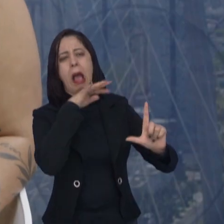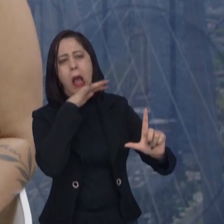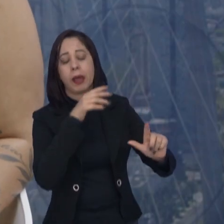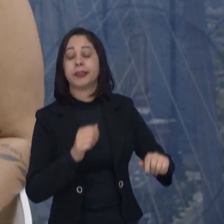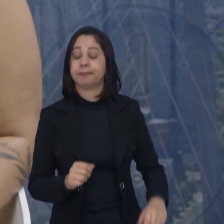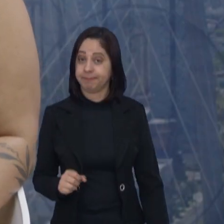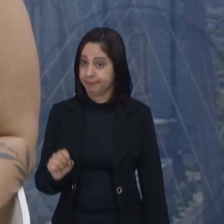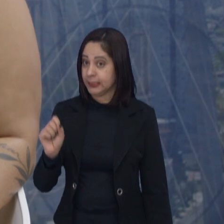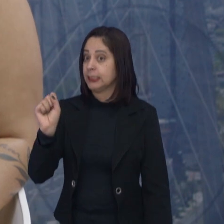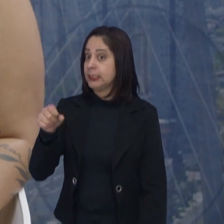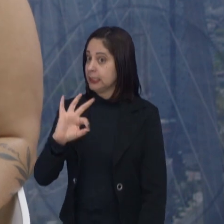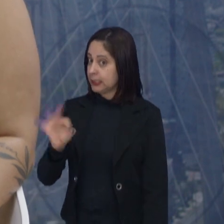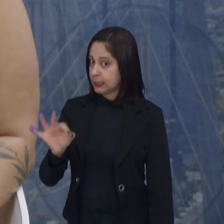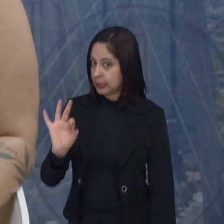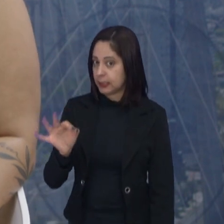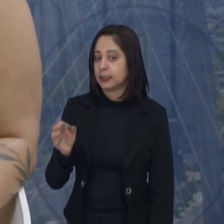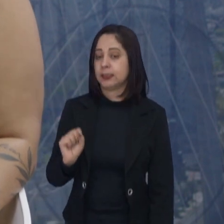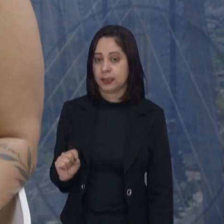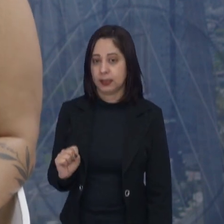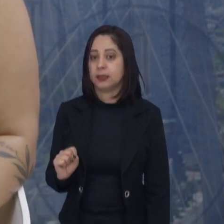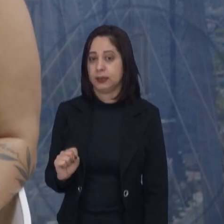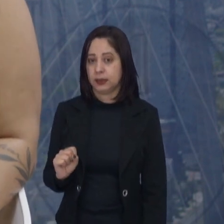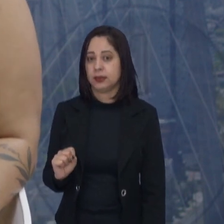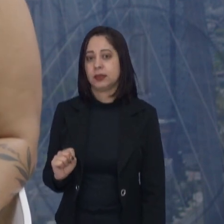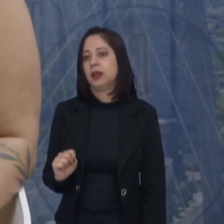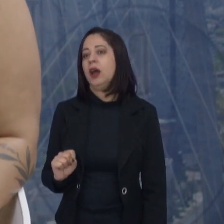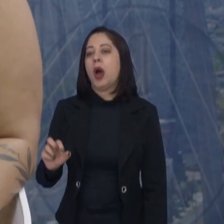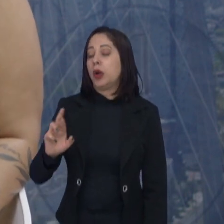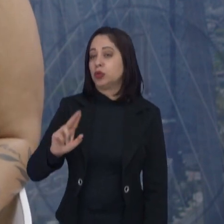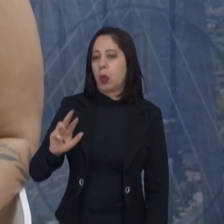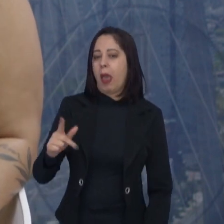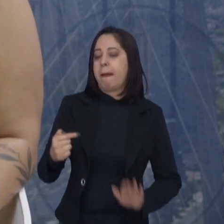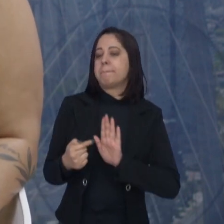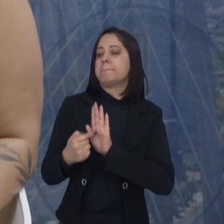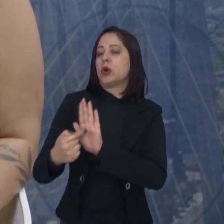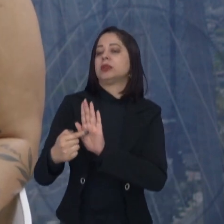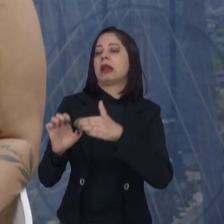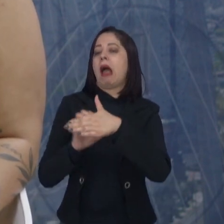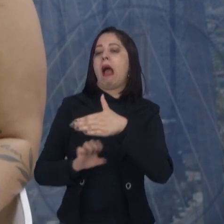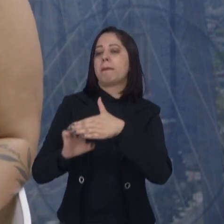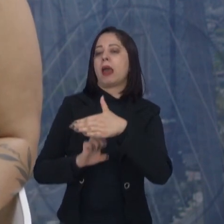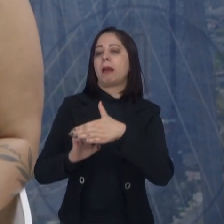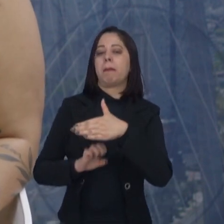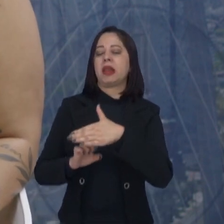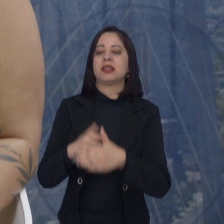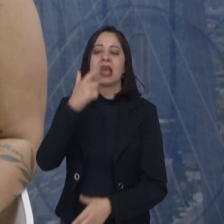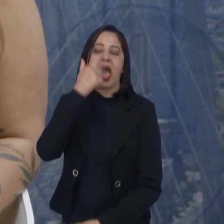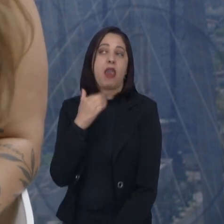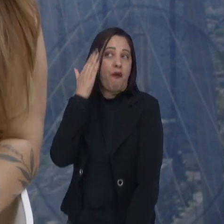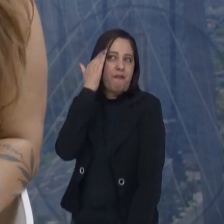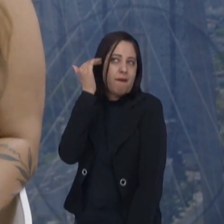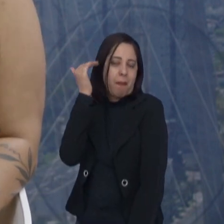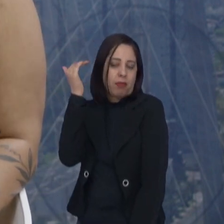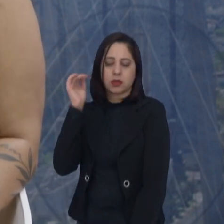mostrar para as empresas de que não são só, como eles chamam, blogueirinhos, né? Eu acho que como todas as áreas, né? Às vezes as pessoas